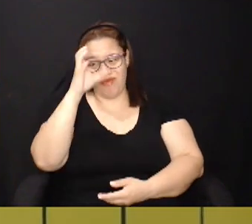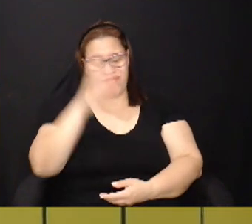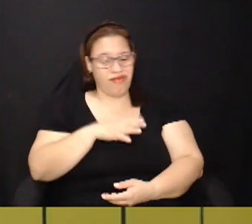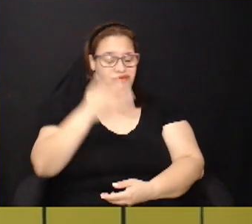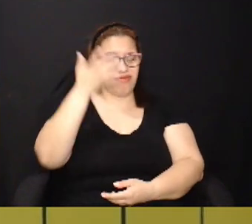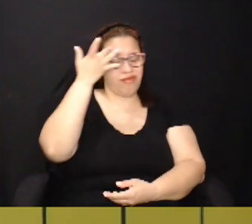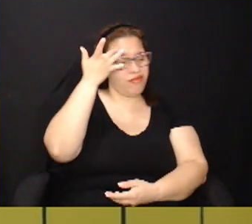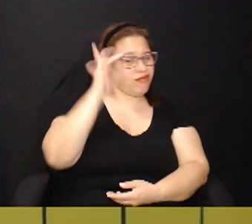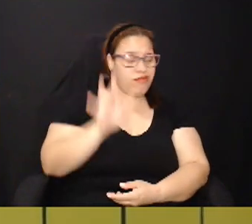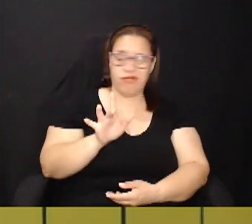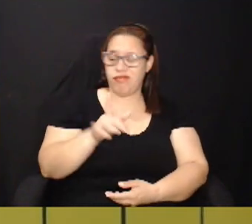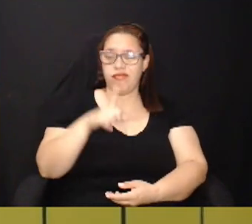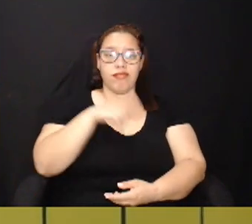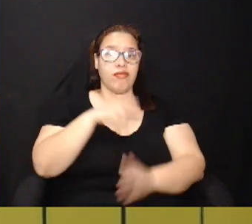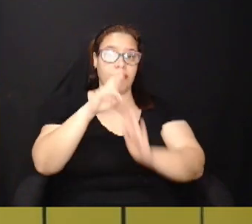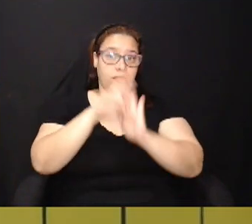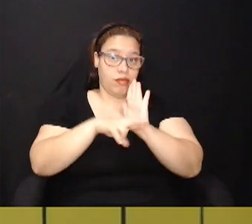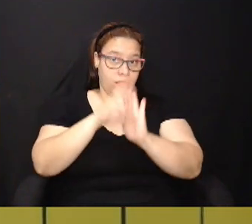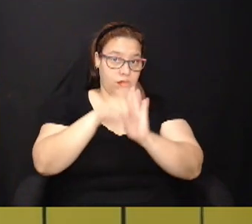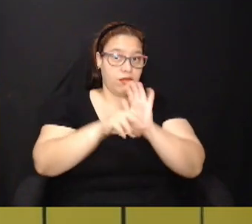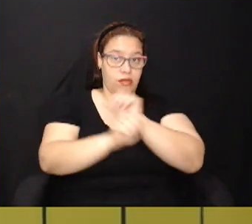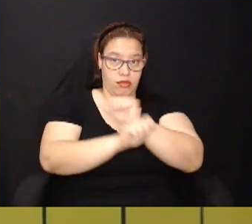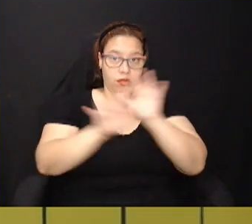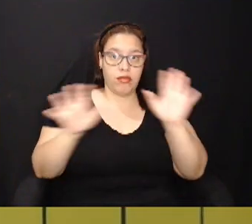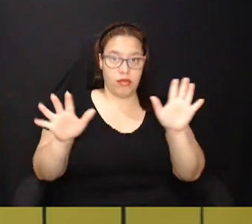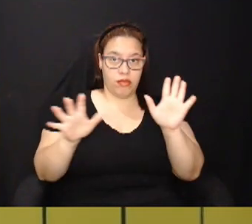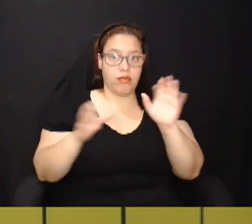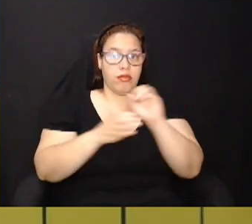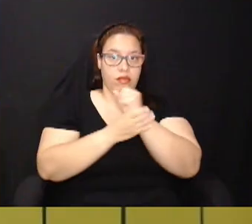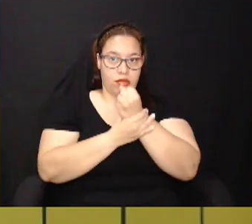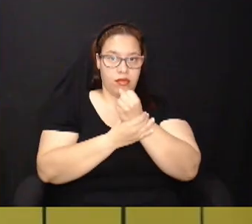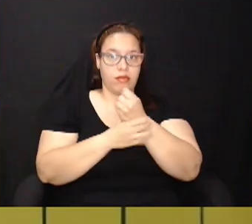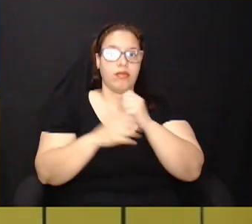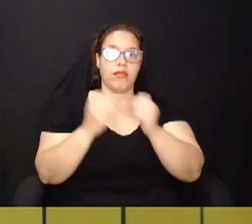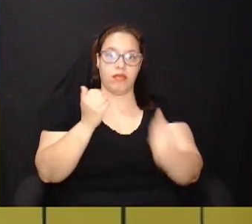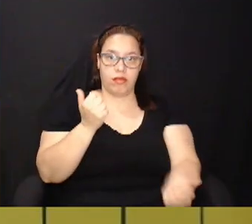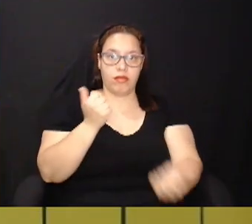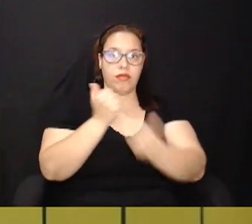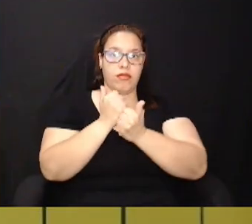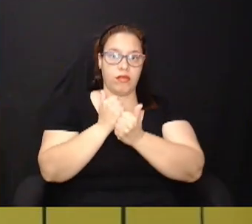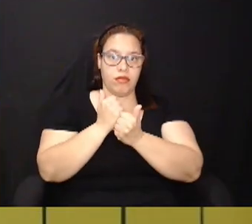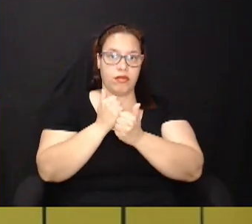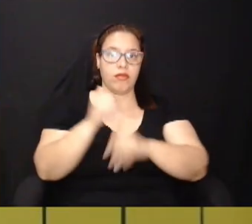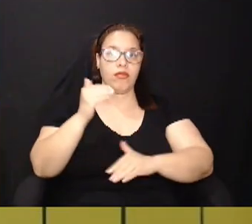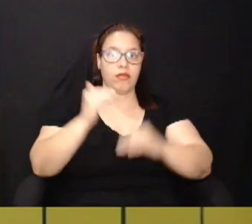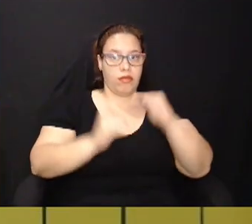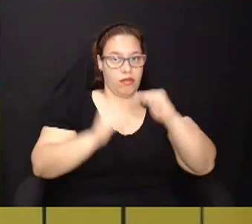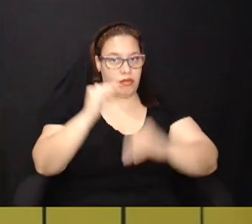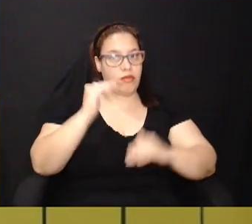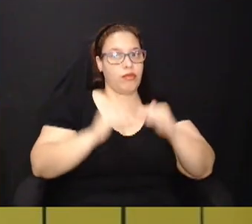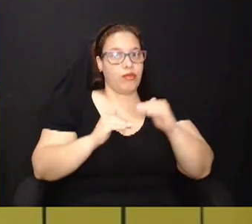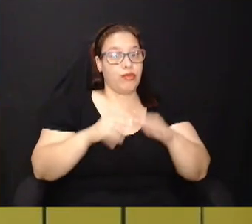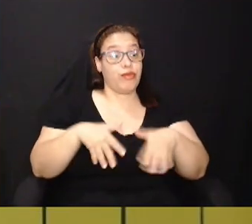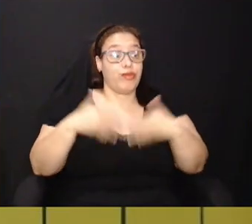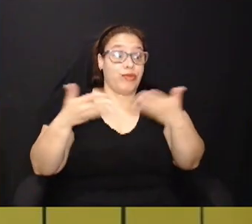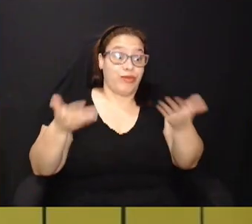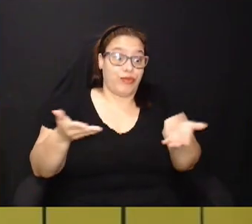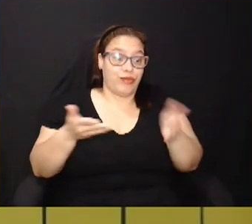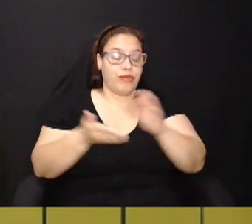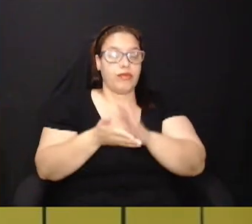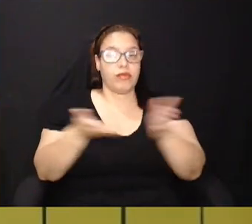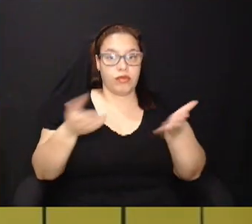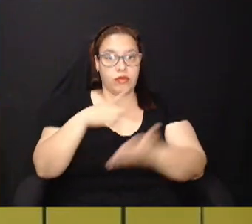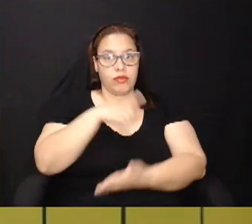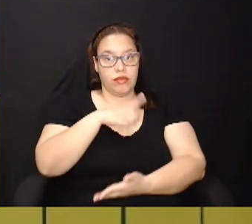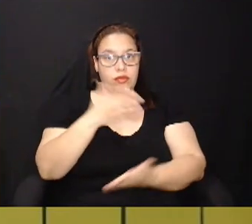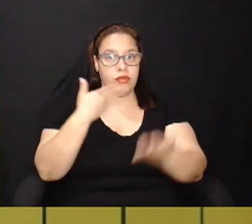que existem regras claras para garantir assistência e compensação nesses casos. Hoje nós vamos